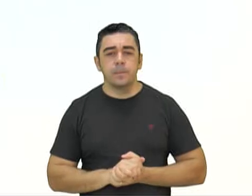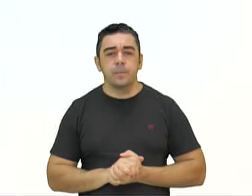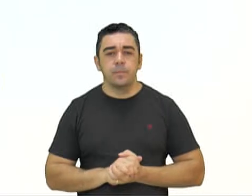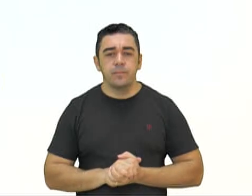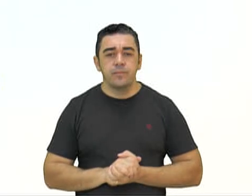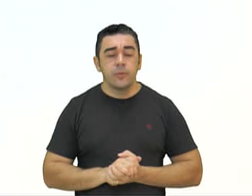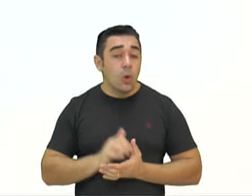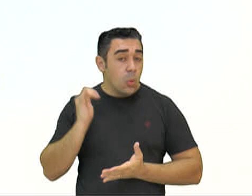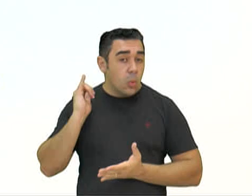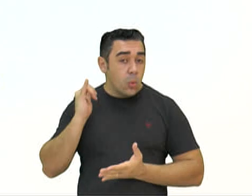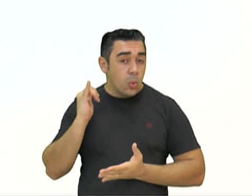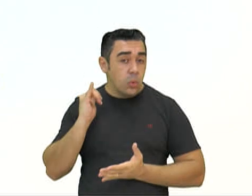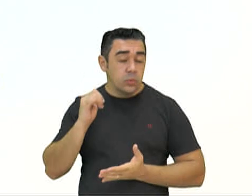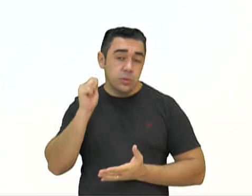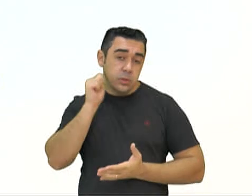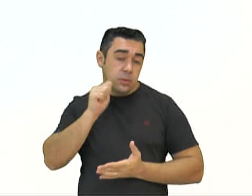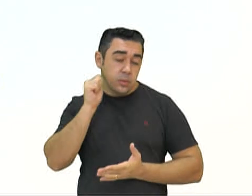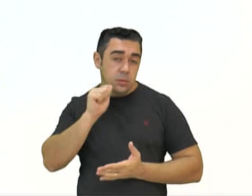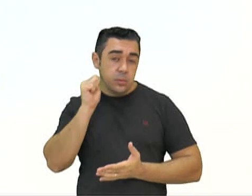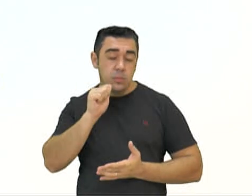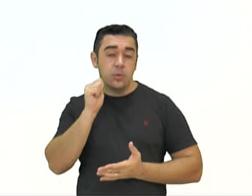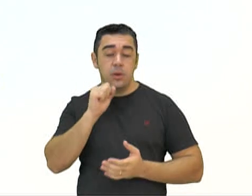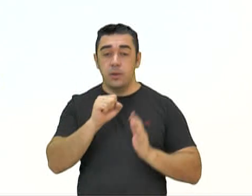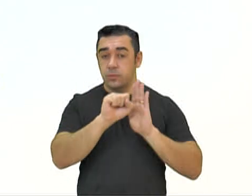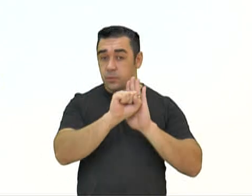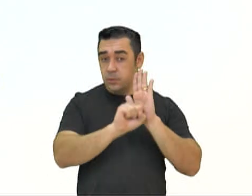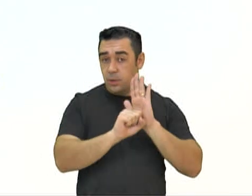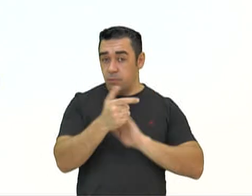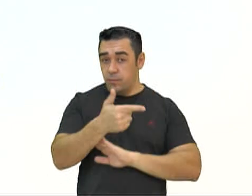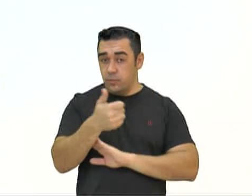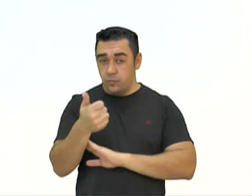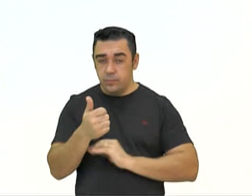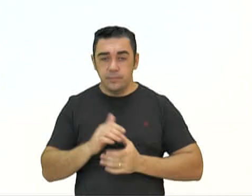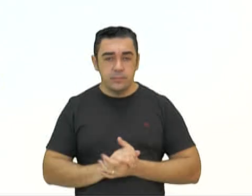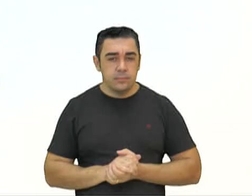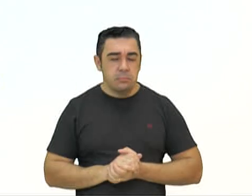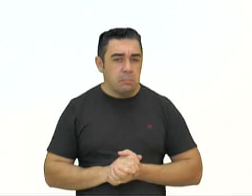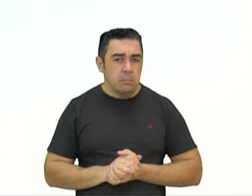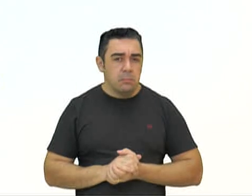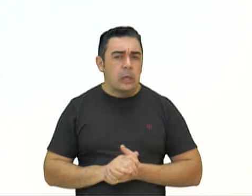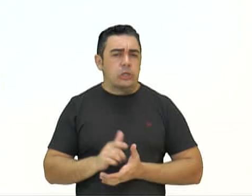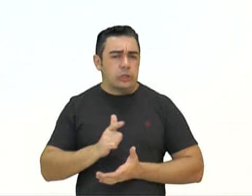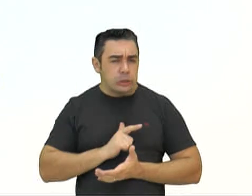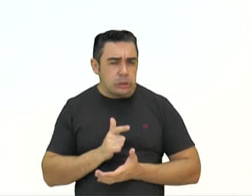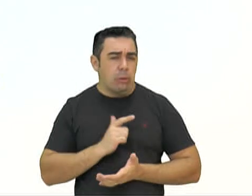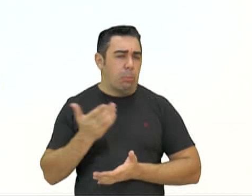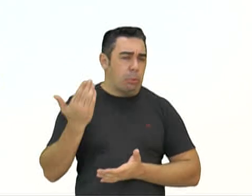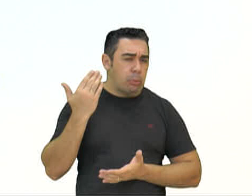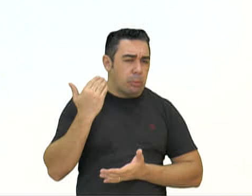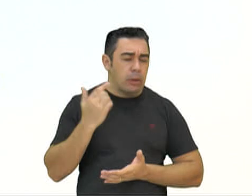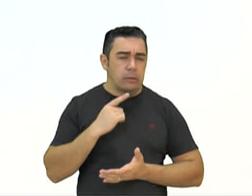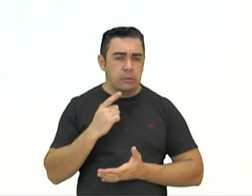de fadas para as mulheres do século XXI. Era uma vez, numa terra muito